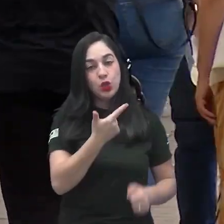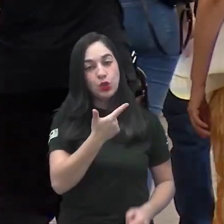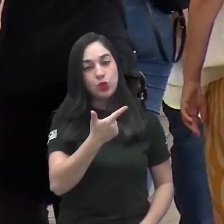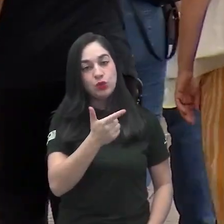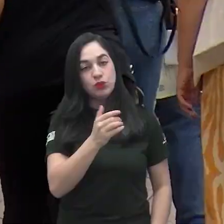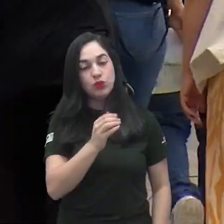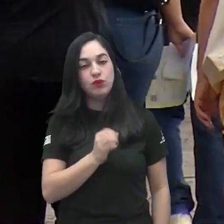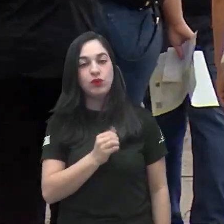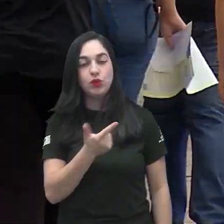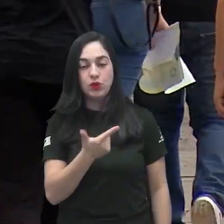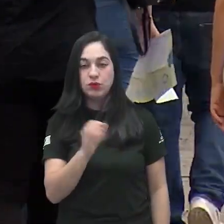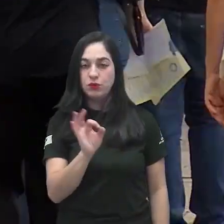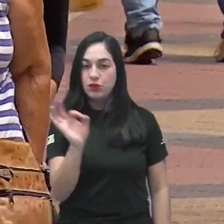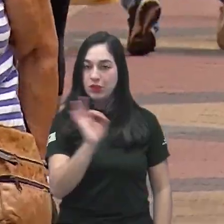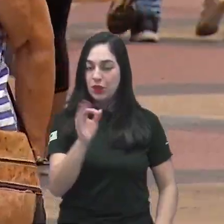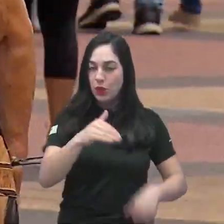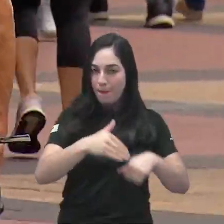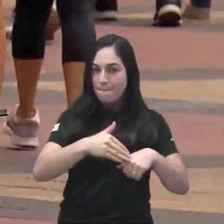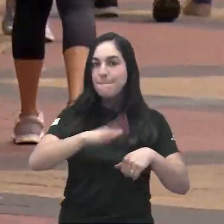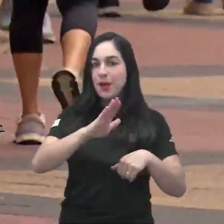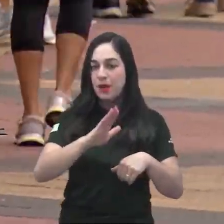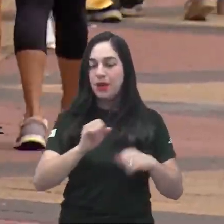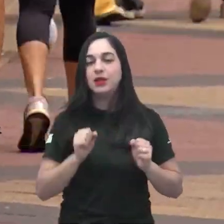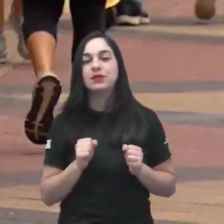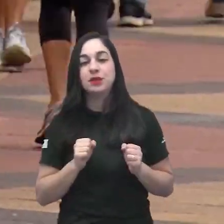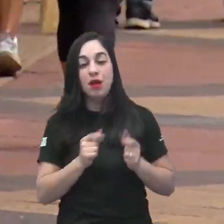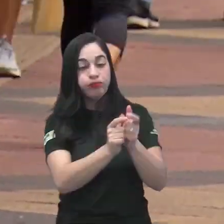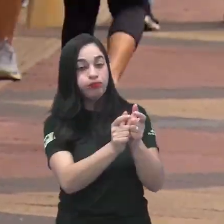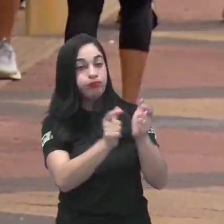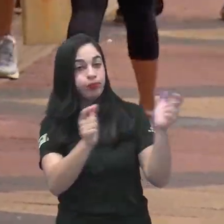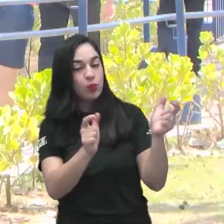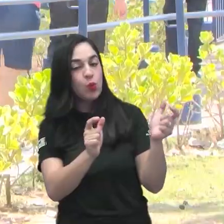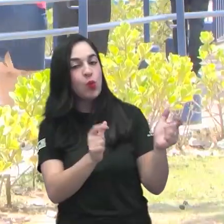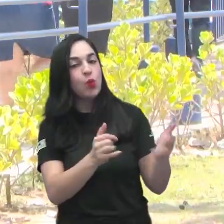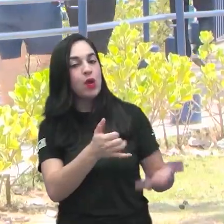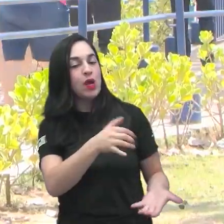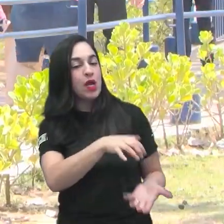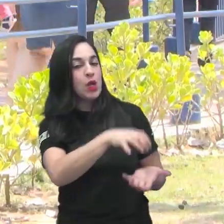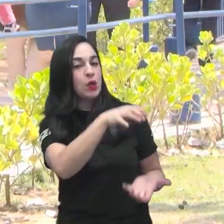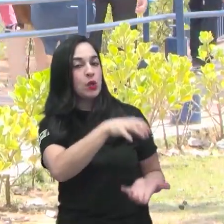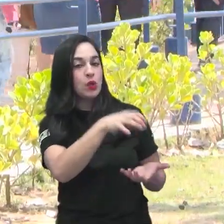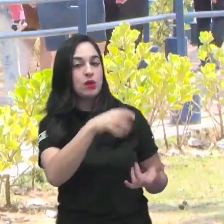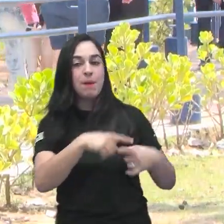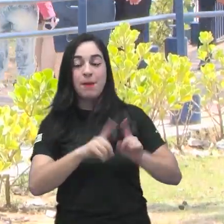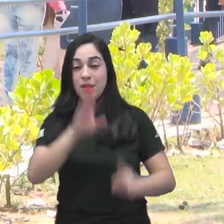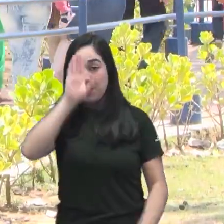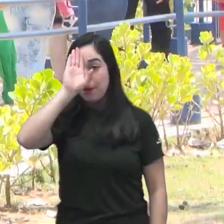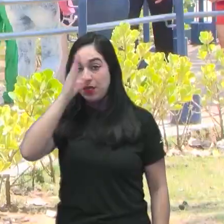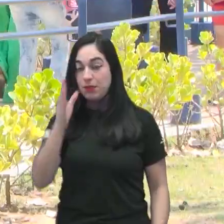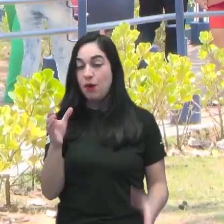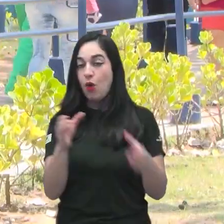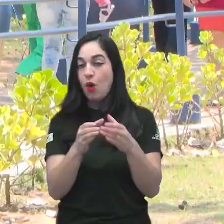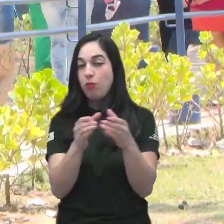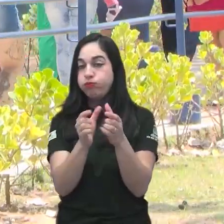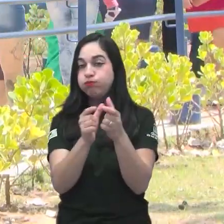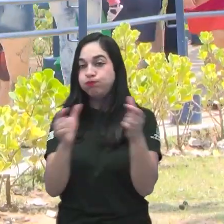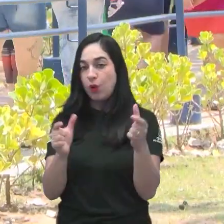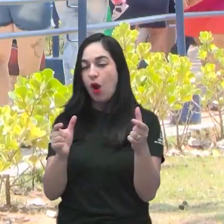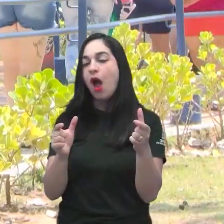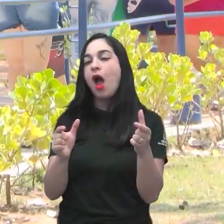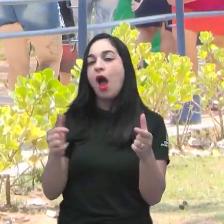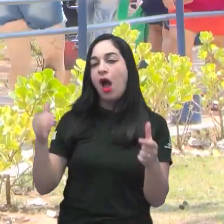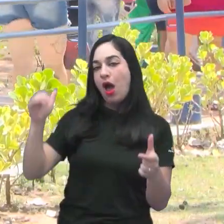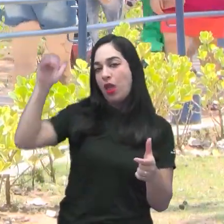21% para 23,6%. Mas a maior parte dos eleitores continua concentrado nas idades adultas.